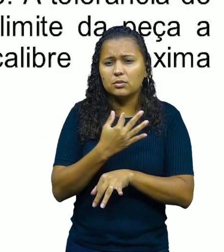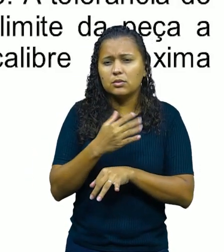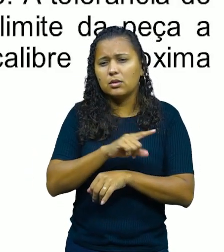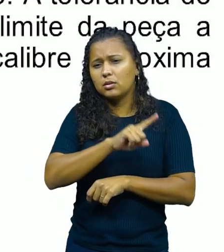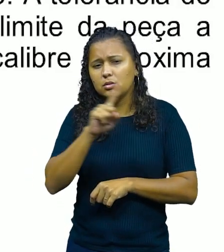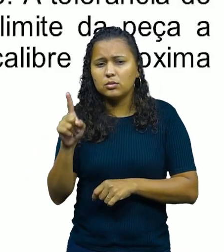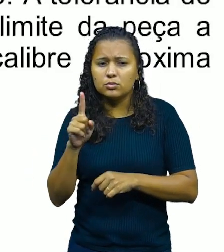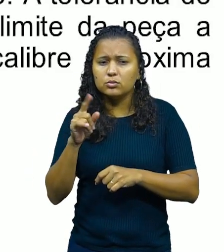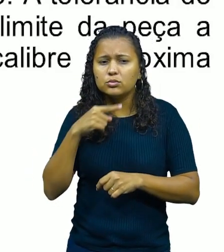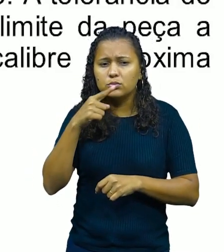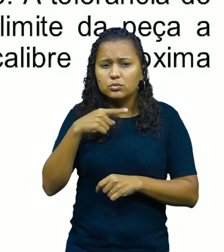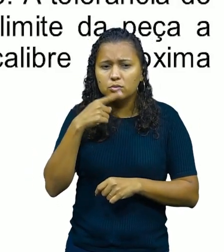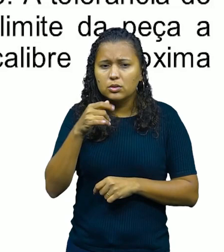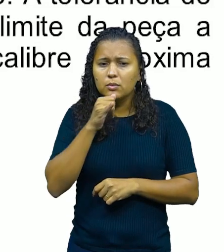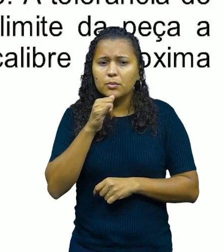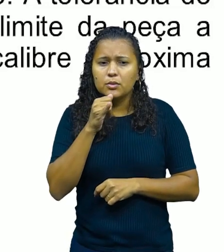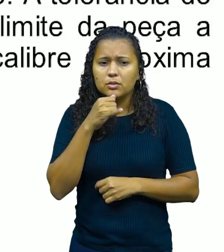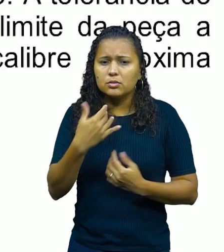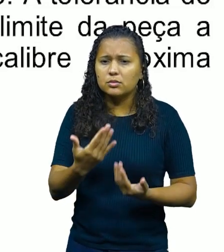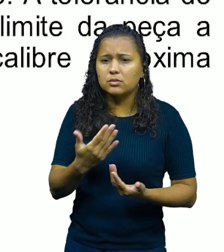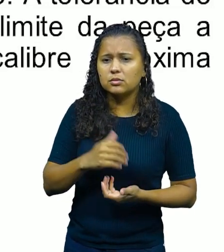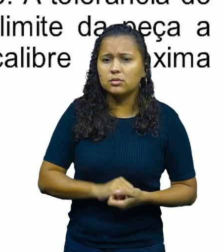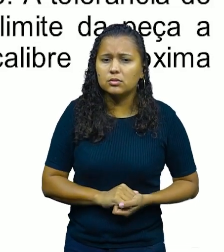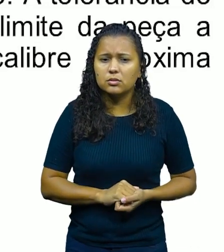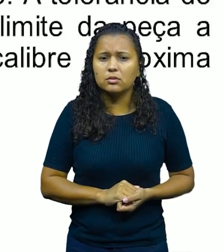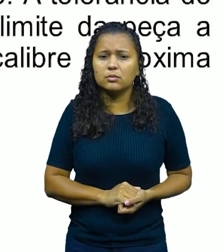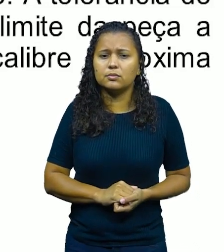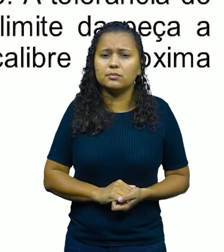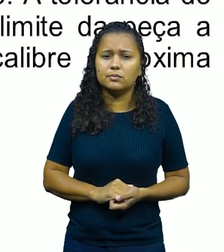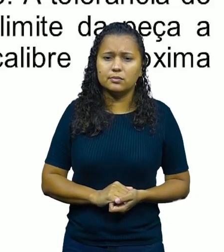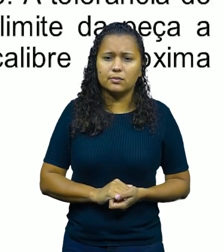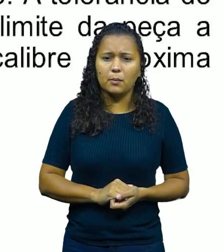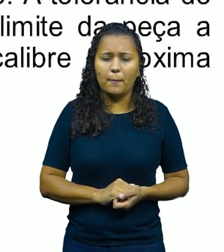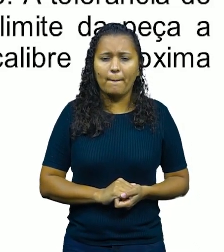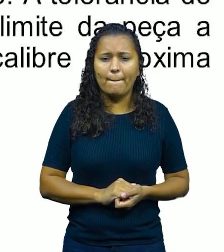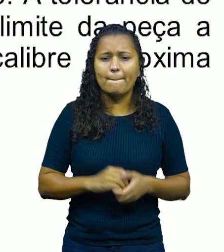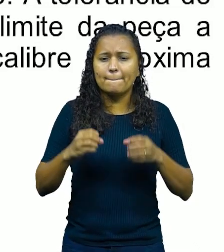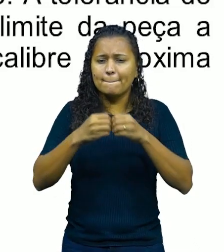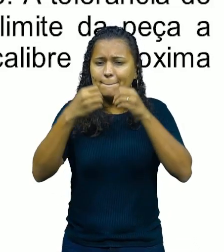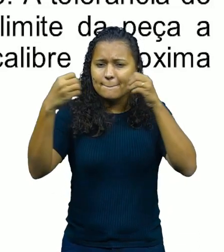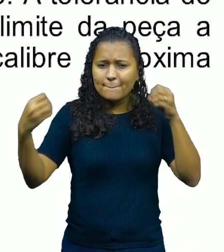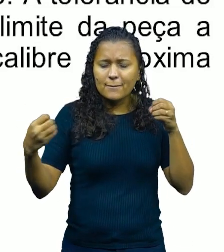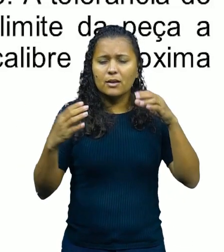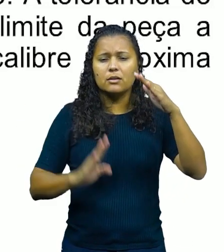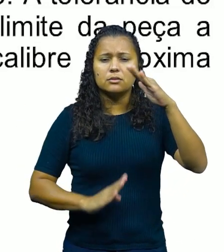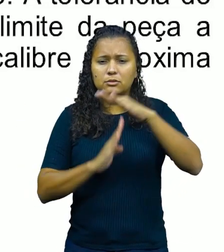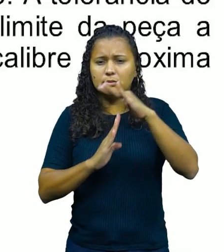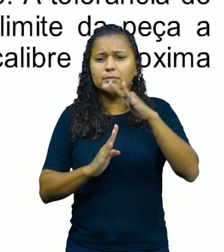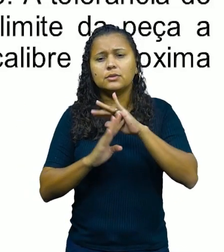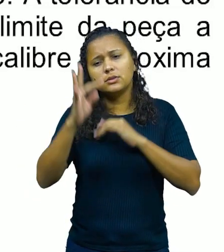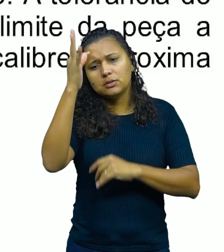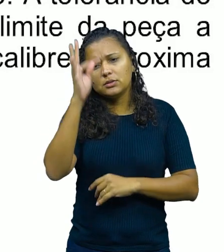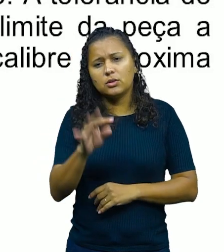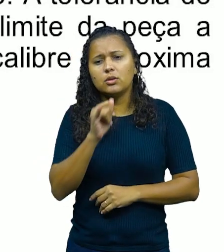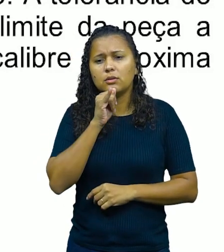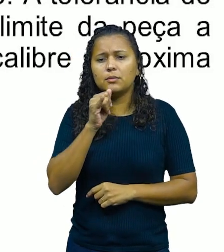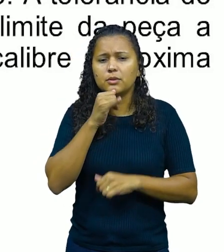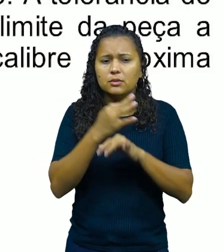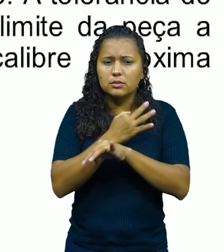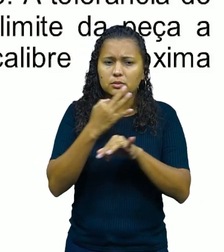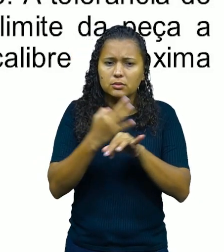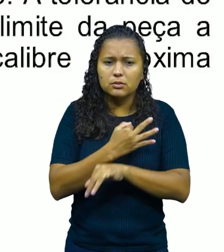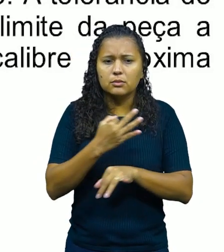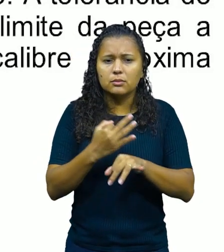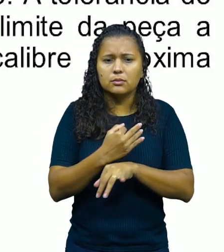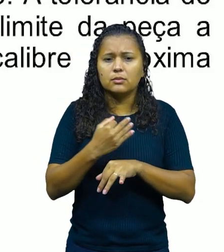A tolerância do lado não passa, acha-se situada a uma distância igual de cada lado limite teórico.